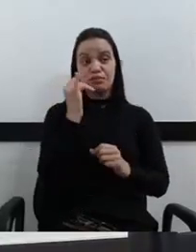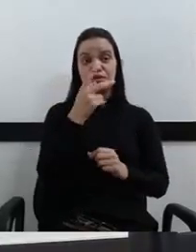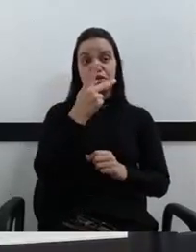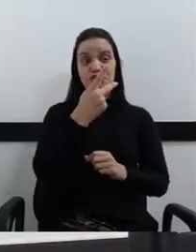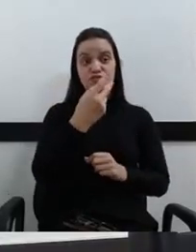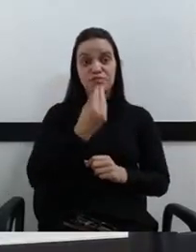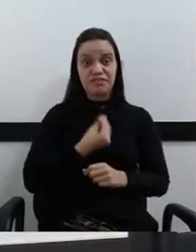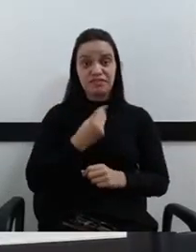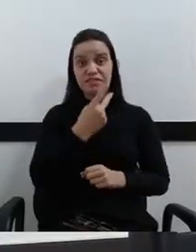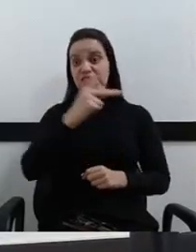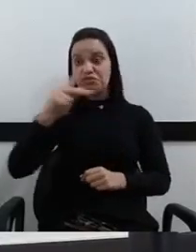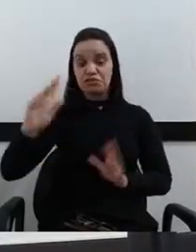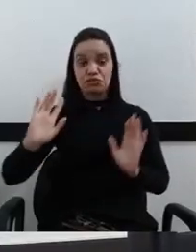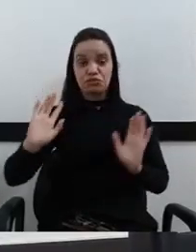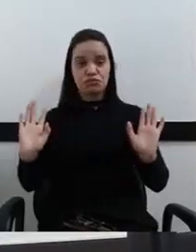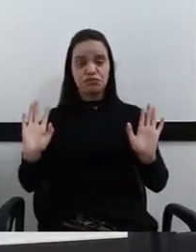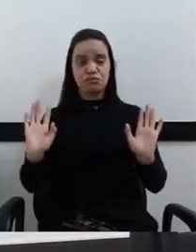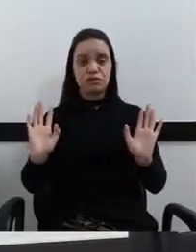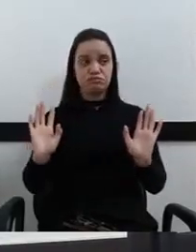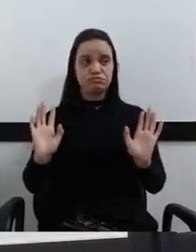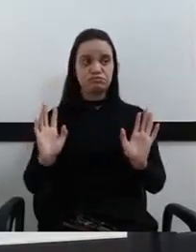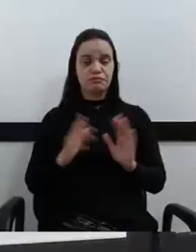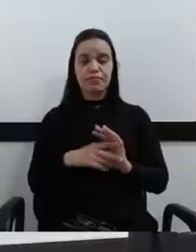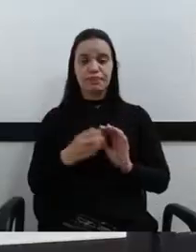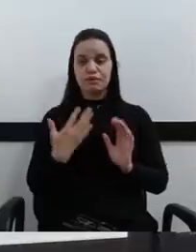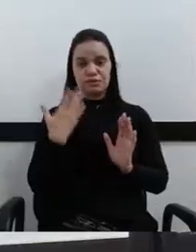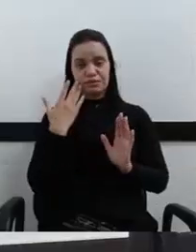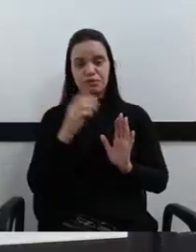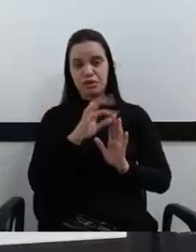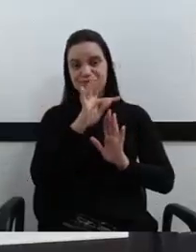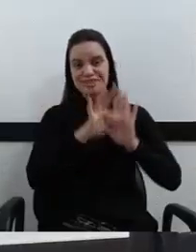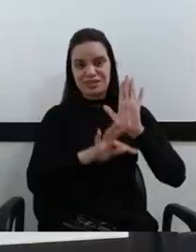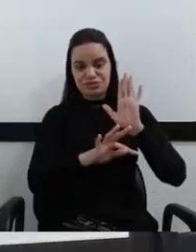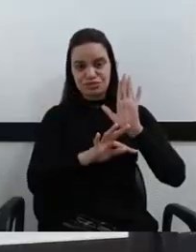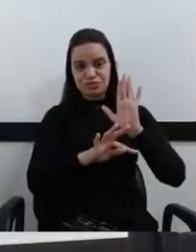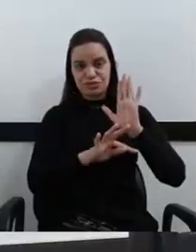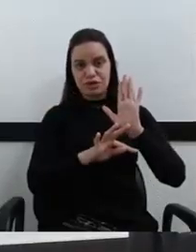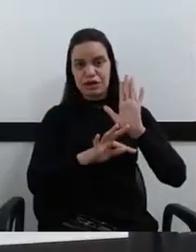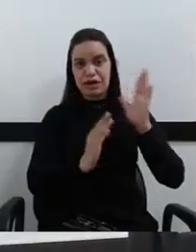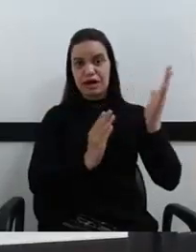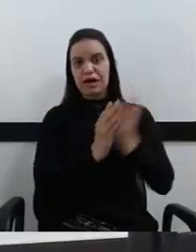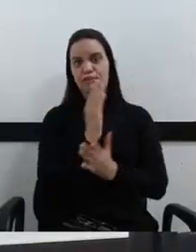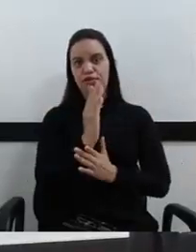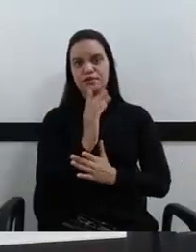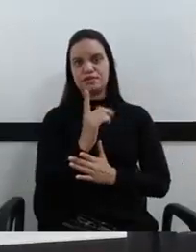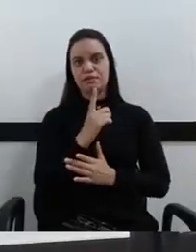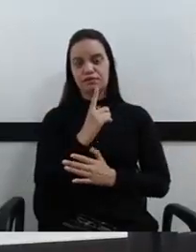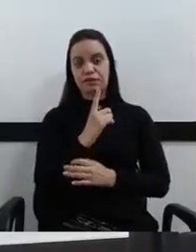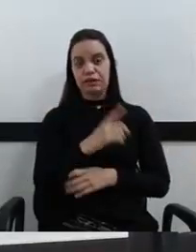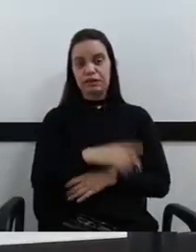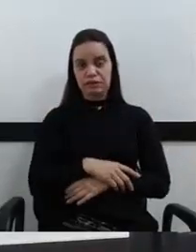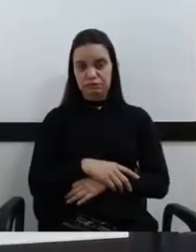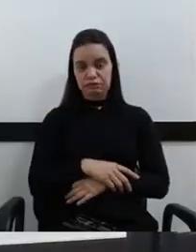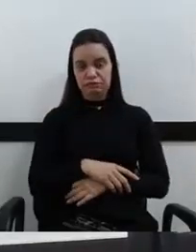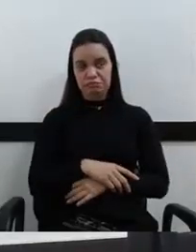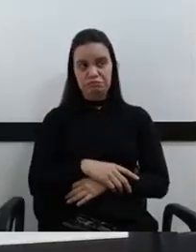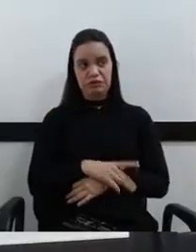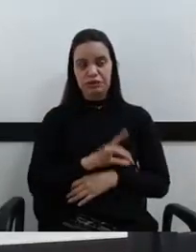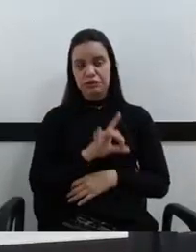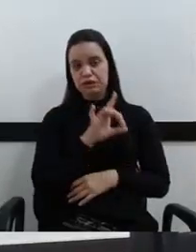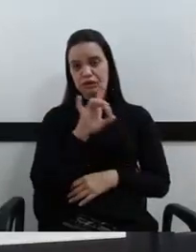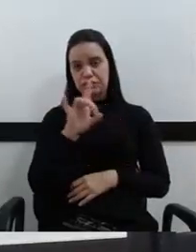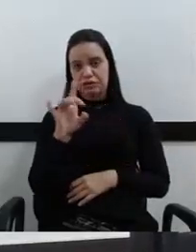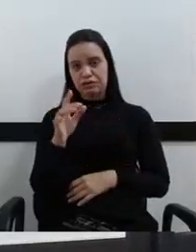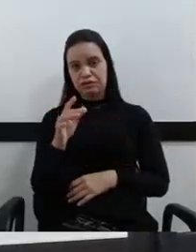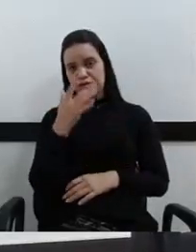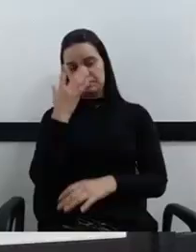aqui pode afirmar exatamente qual texto que vai ser aprovado, e cada um, né, as pessoas não